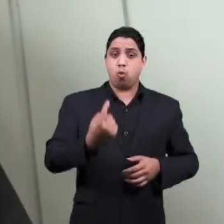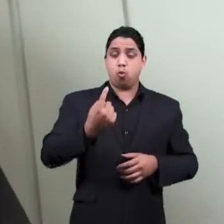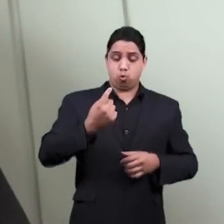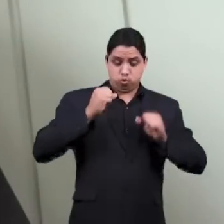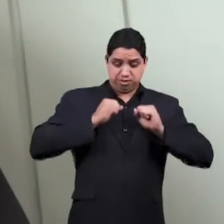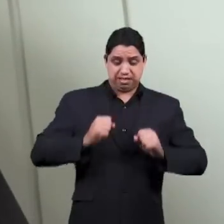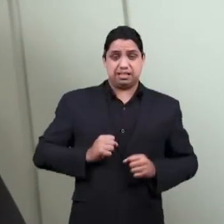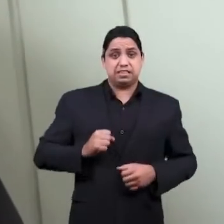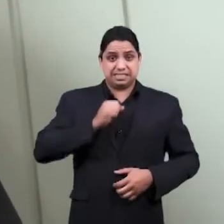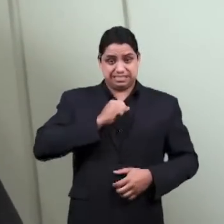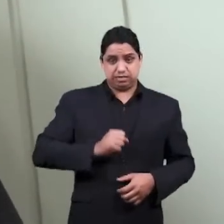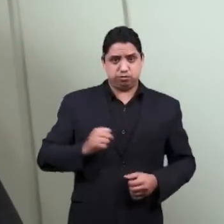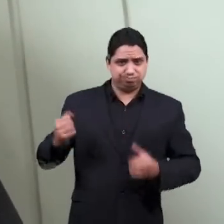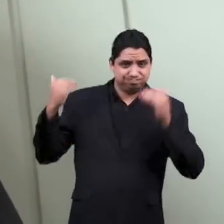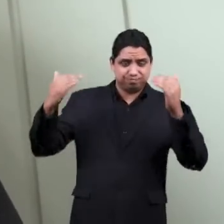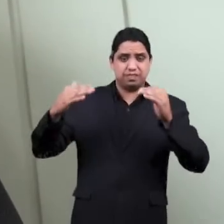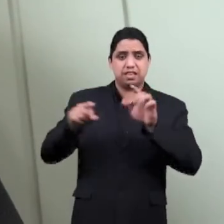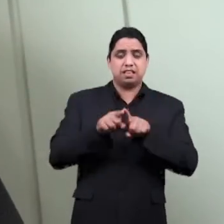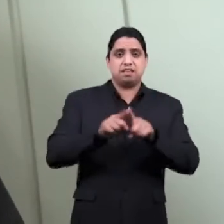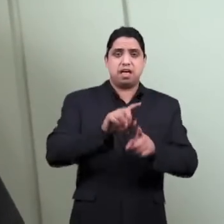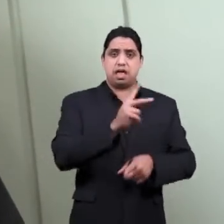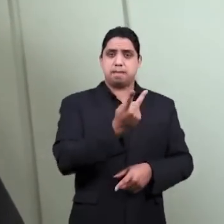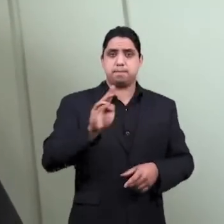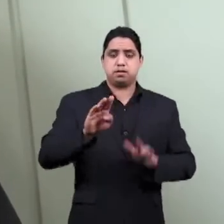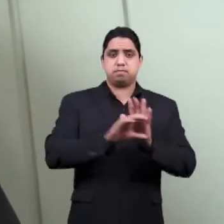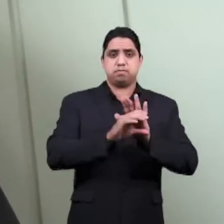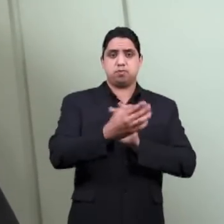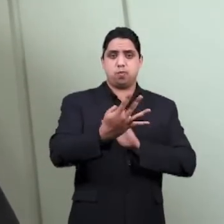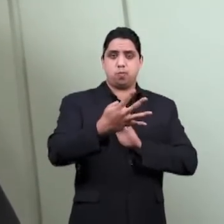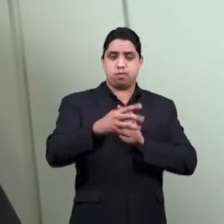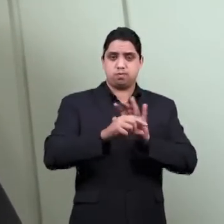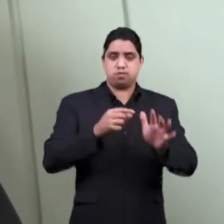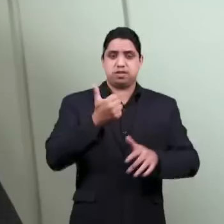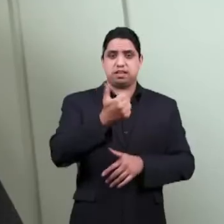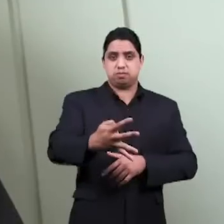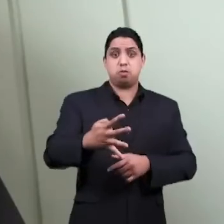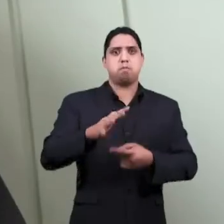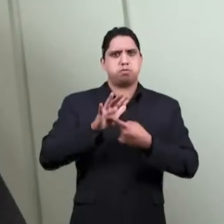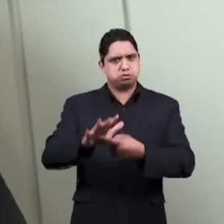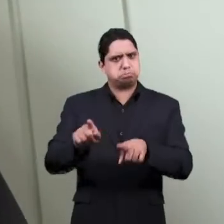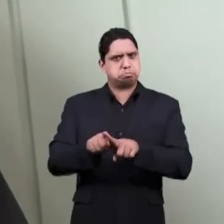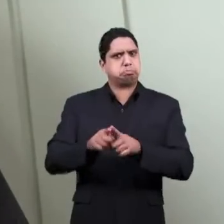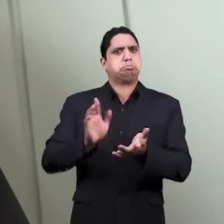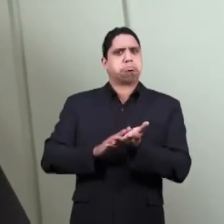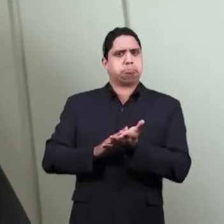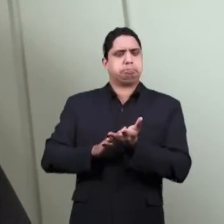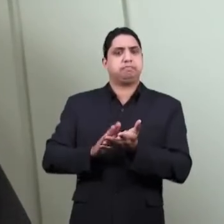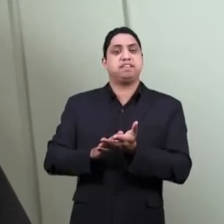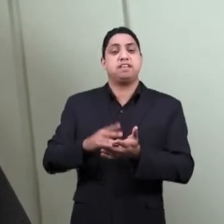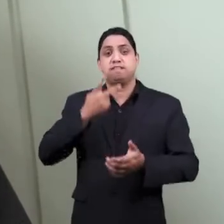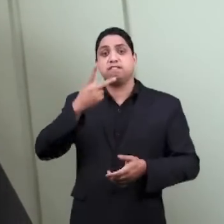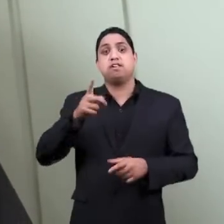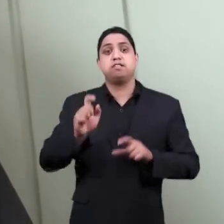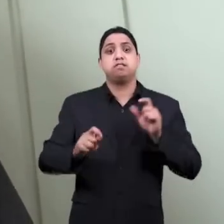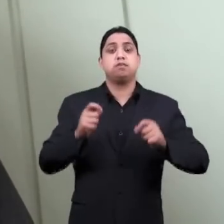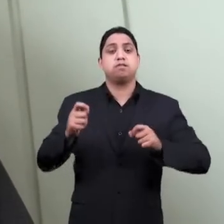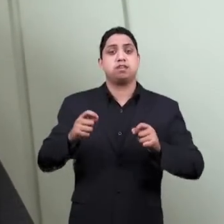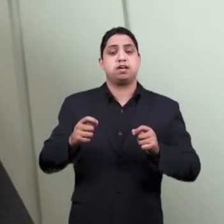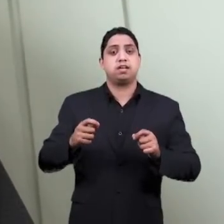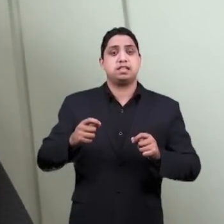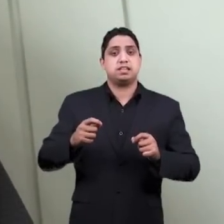sacerdote. E em Hebreus 4, verso 14, também sua colocação foi muito bem feita, quando ali fala a